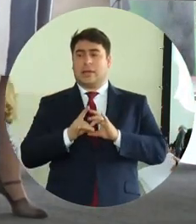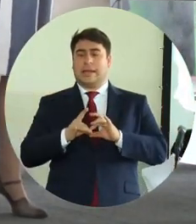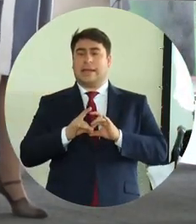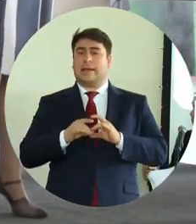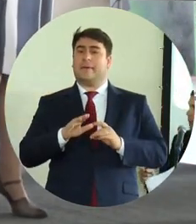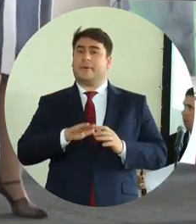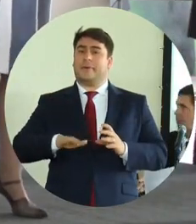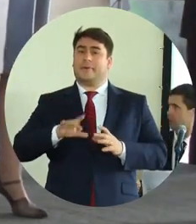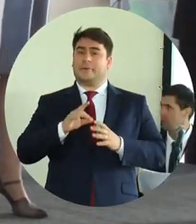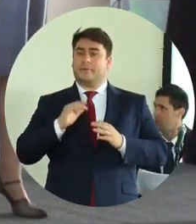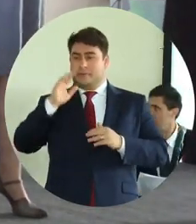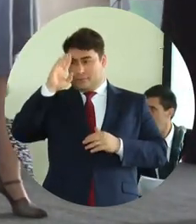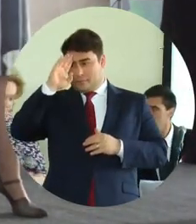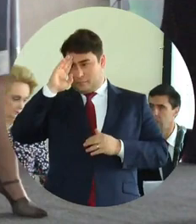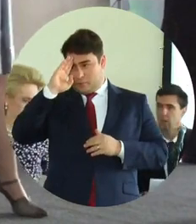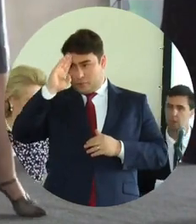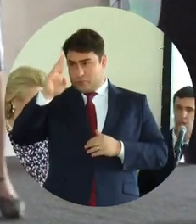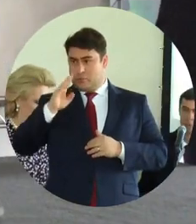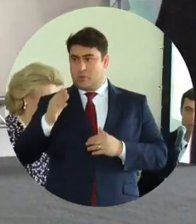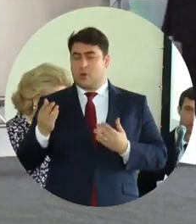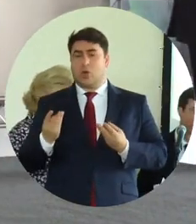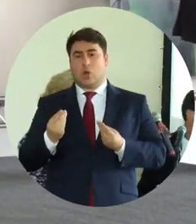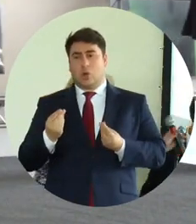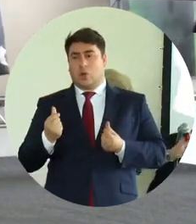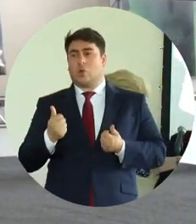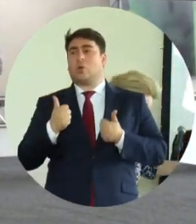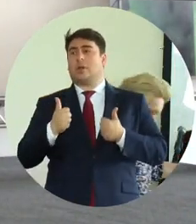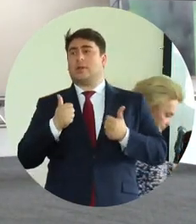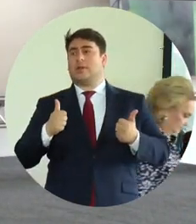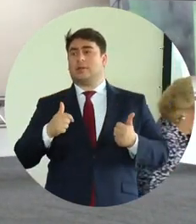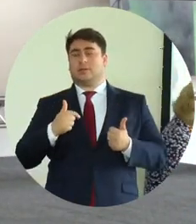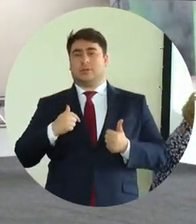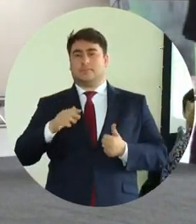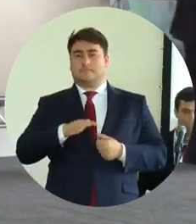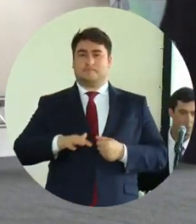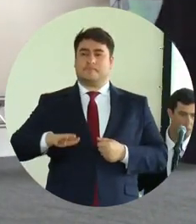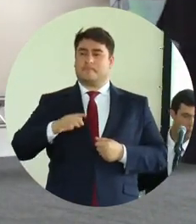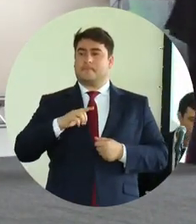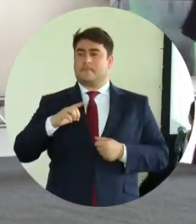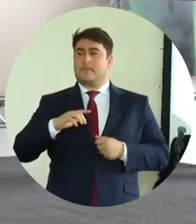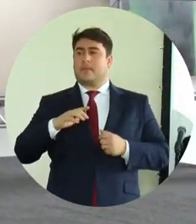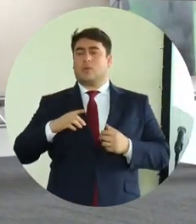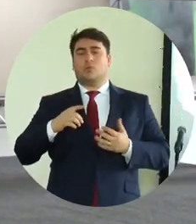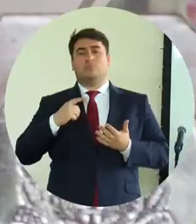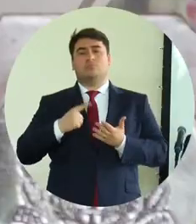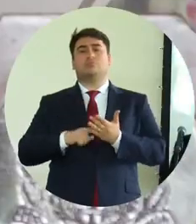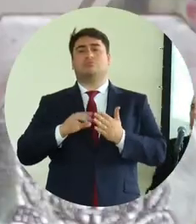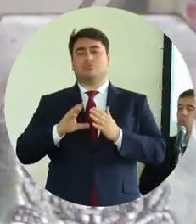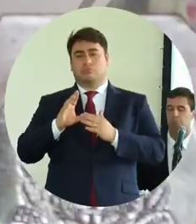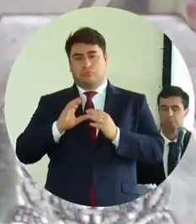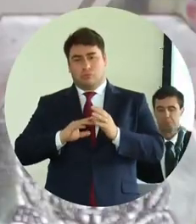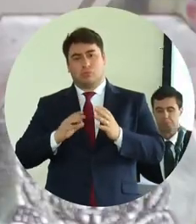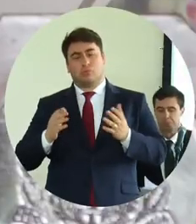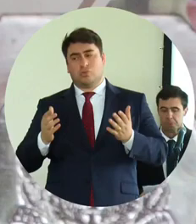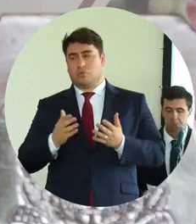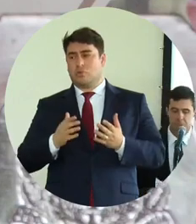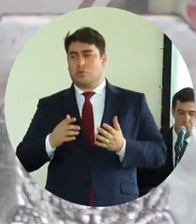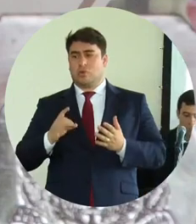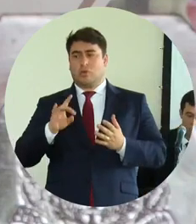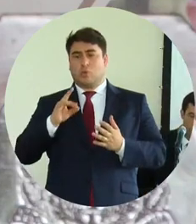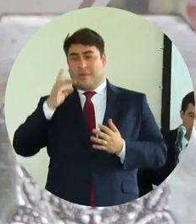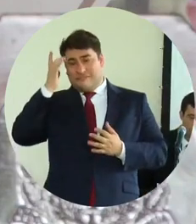o resultado surpreendente, sobretudo pela qualidade do concurso.